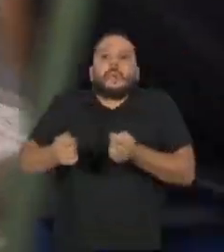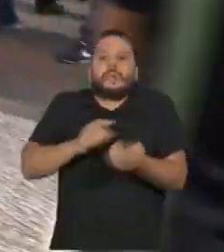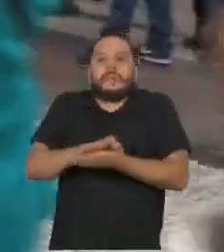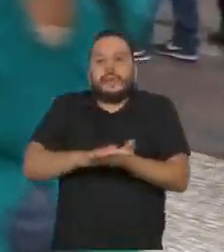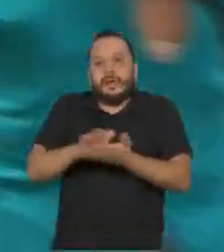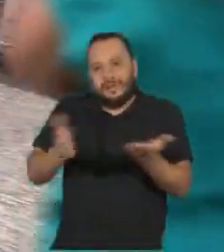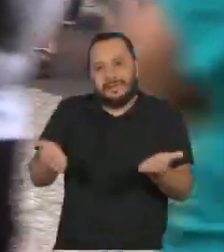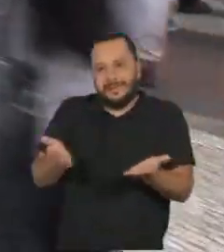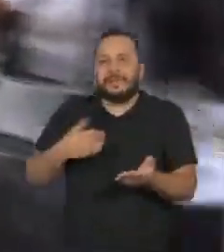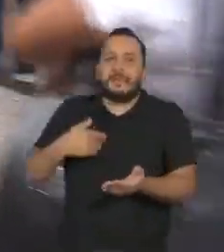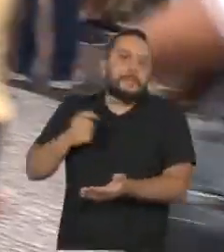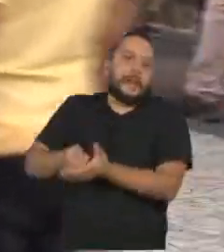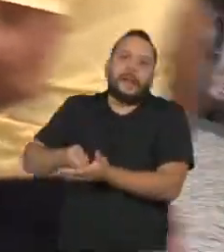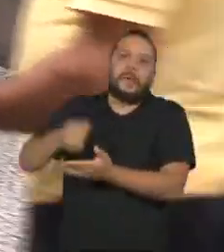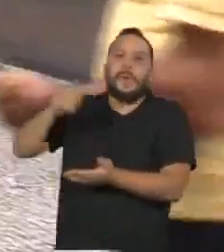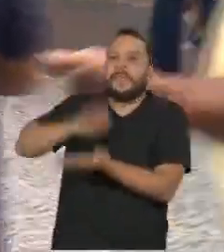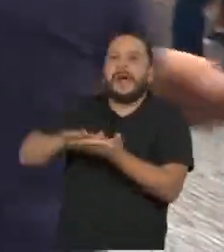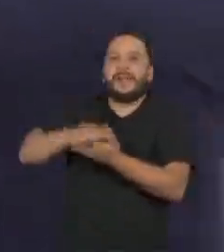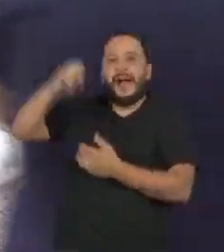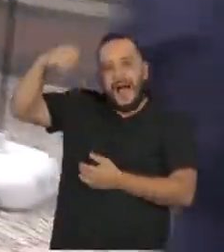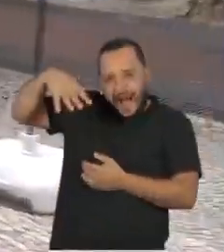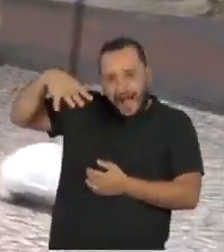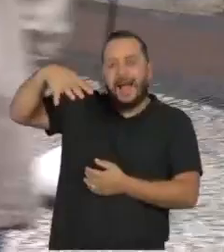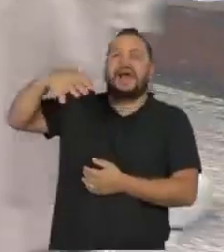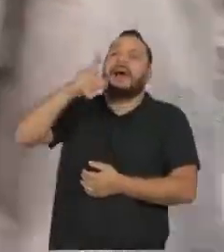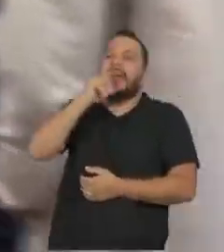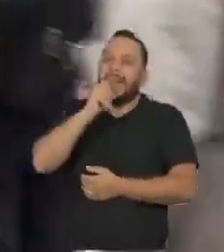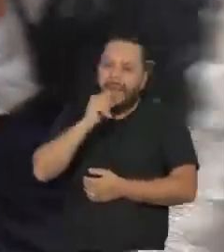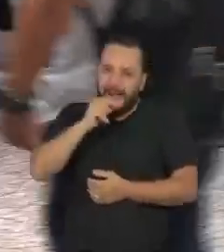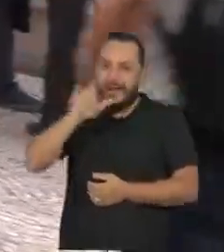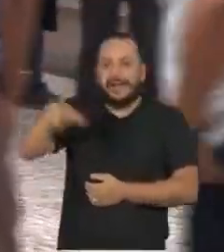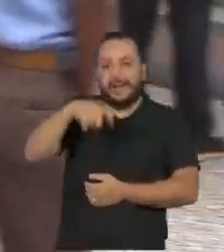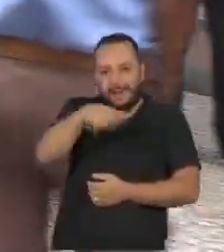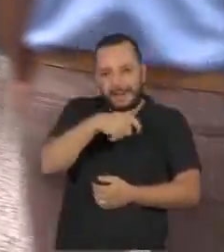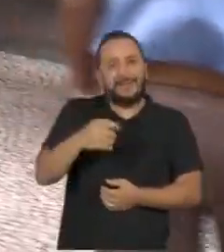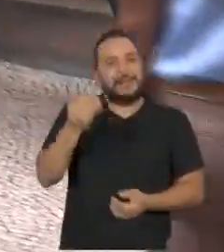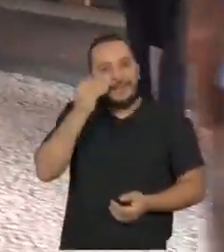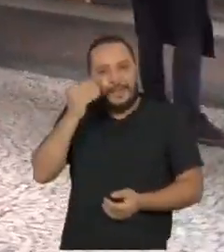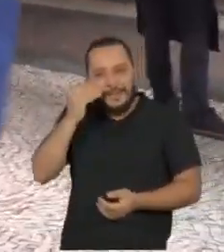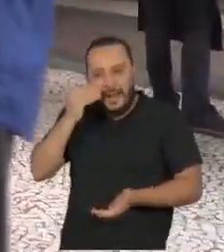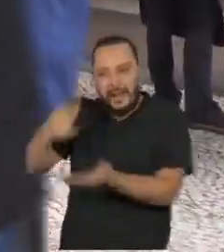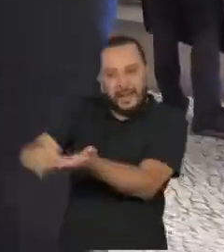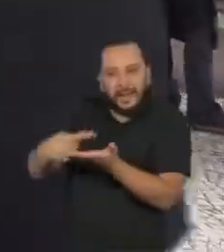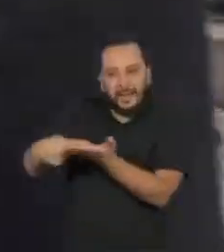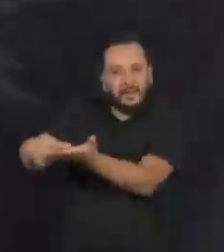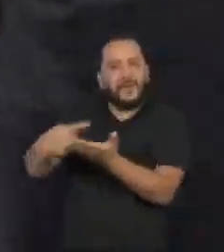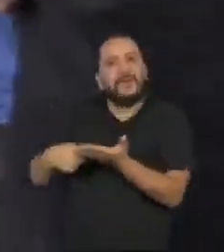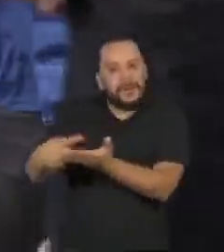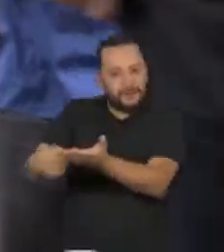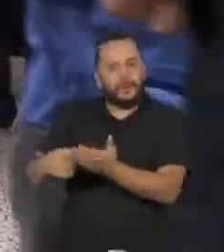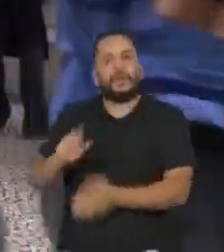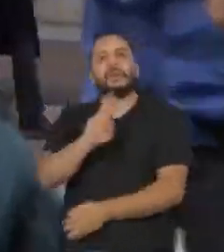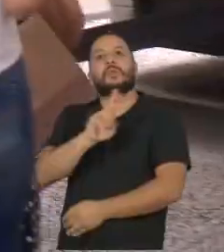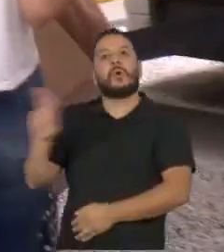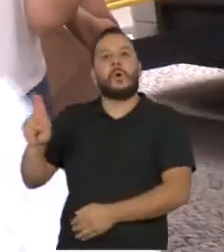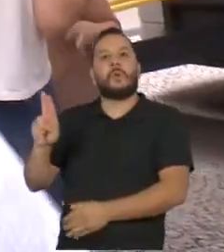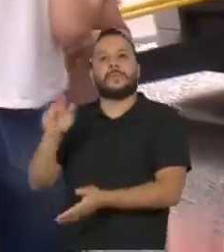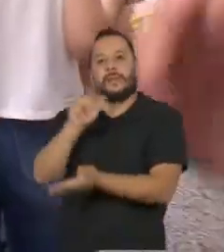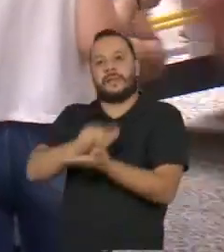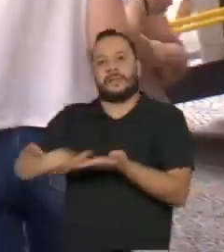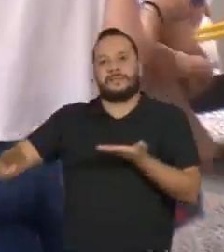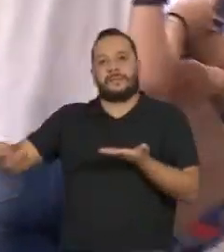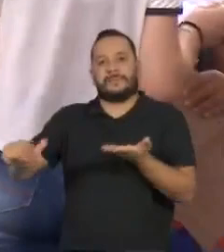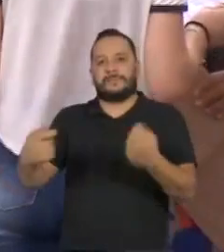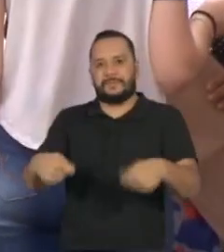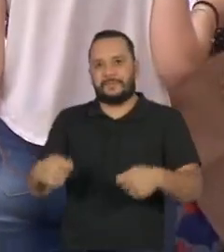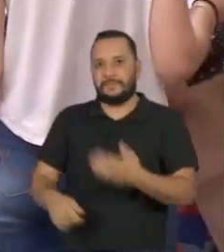luz, telefone e cartão de crédito, e vieram tentar renegociar o saldo devedor para ter novamente o nome limpo. A dona Maria